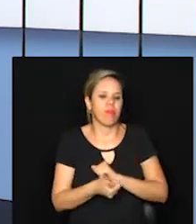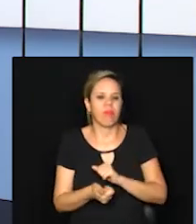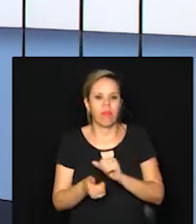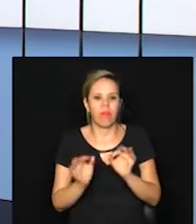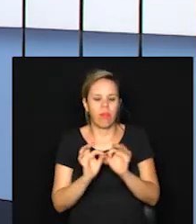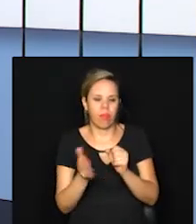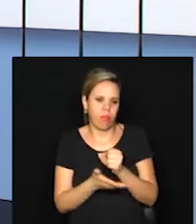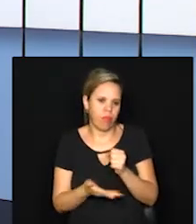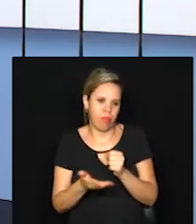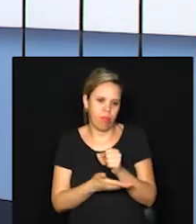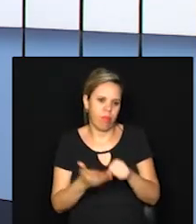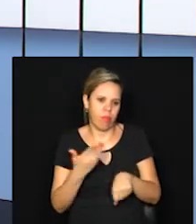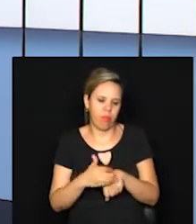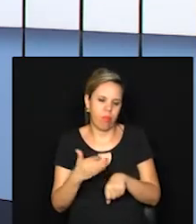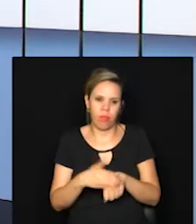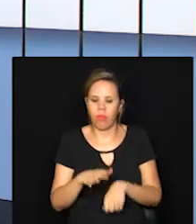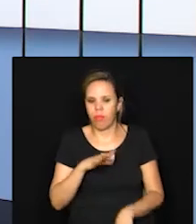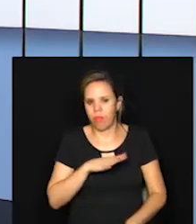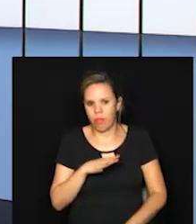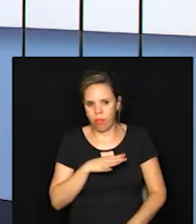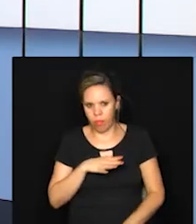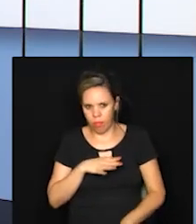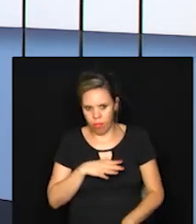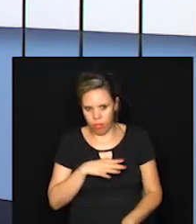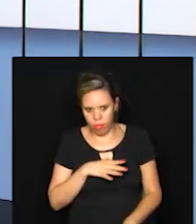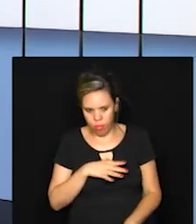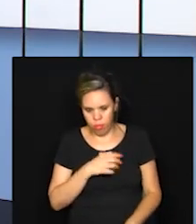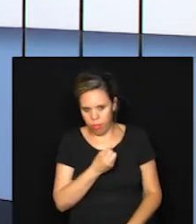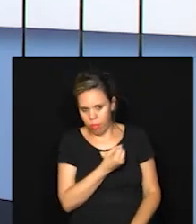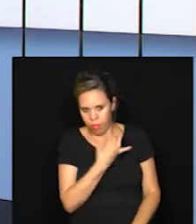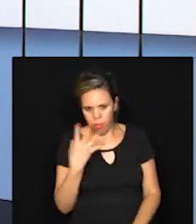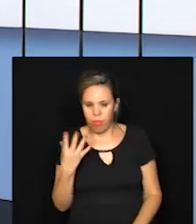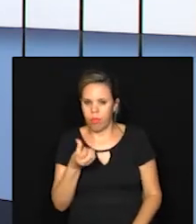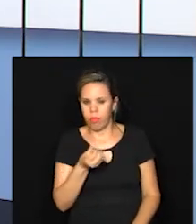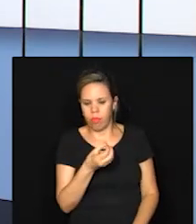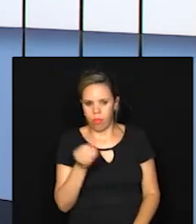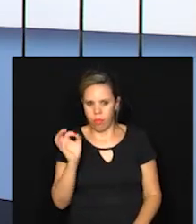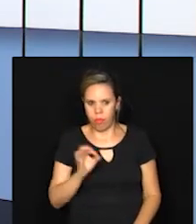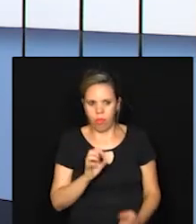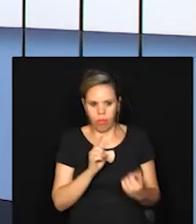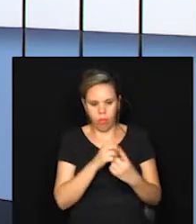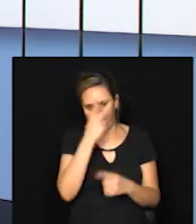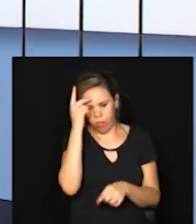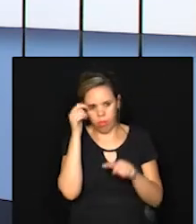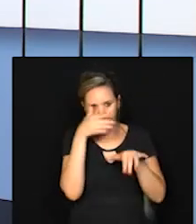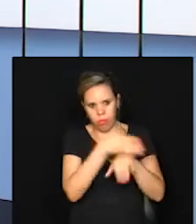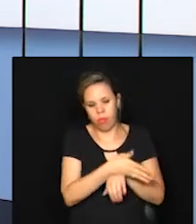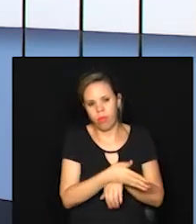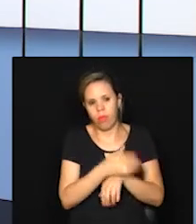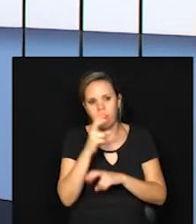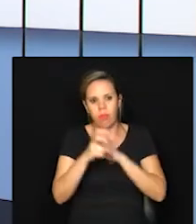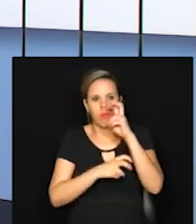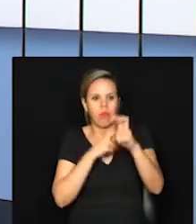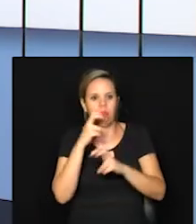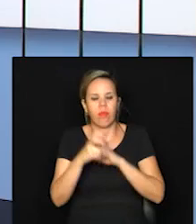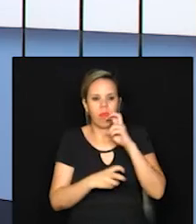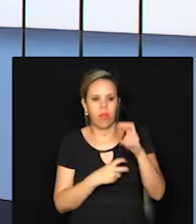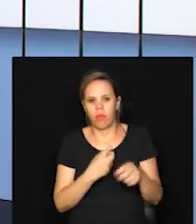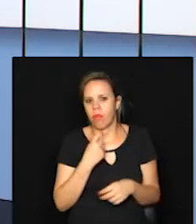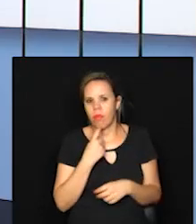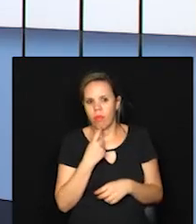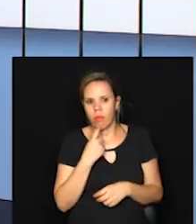na cidade e também com a capacidade de 60%. Os parques de Campinas,